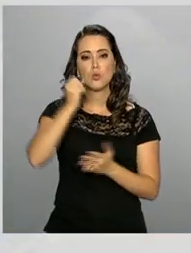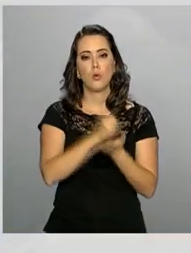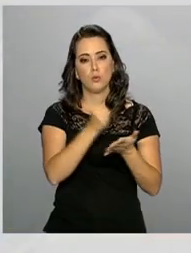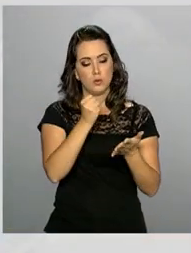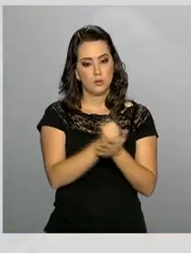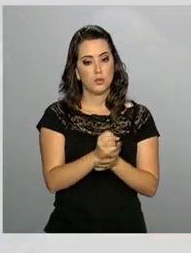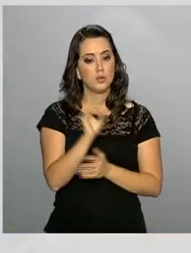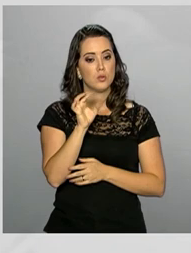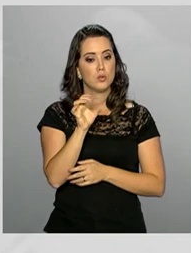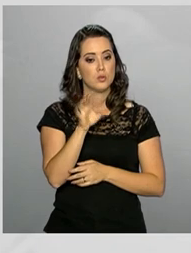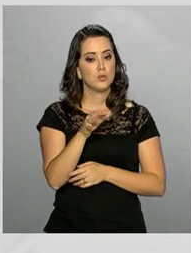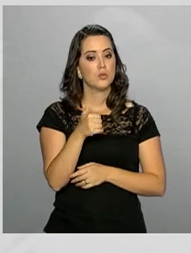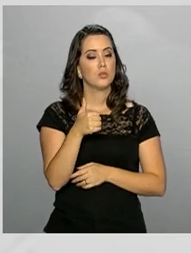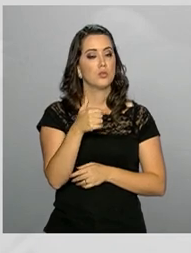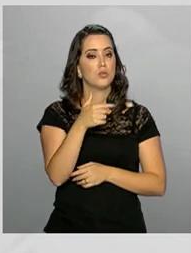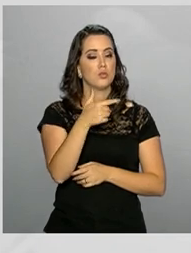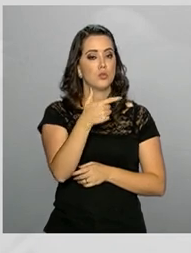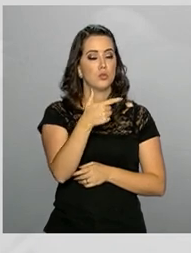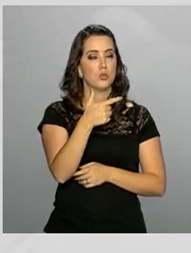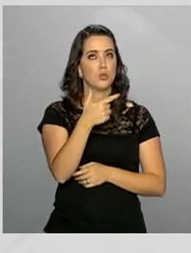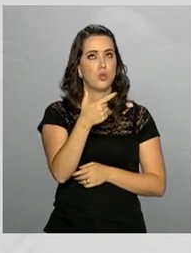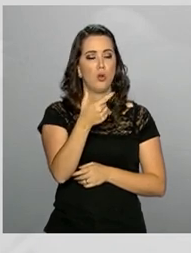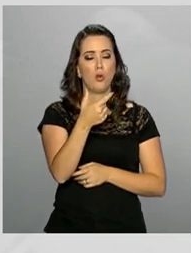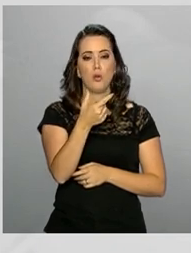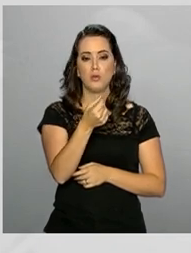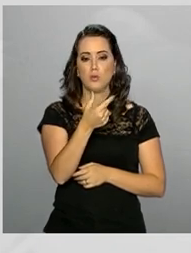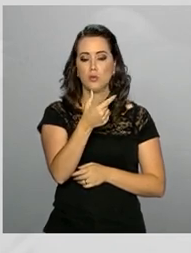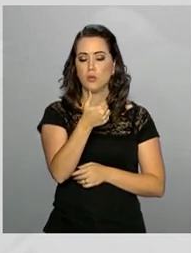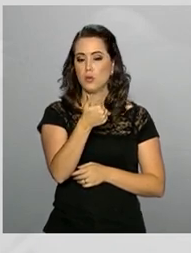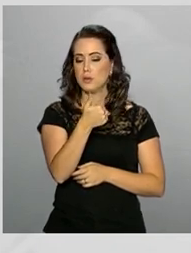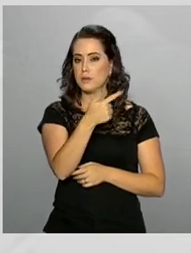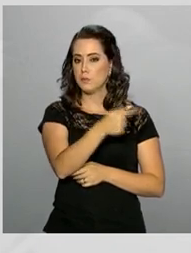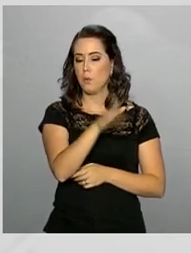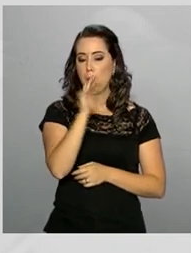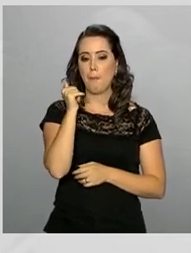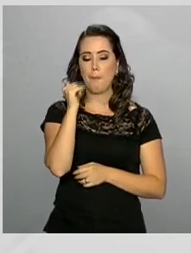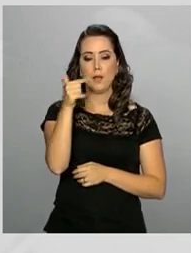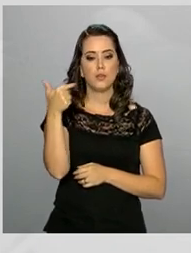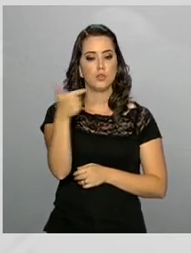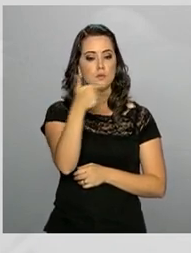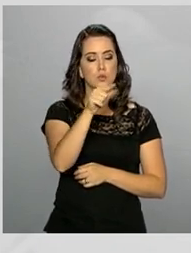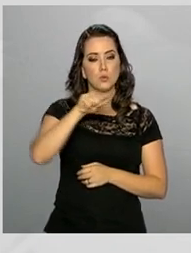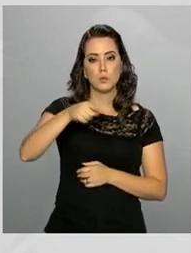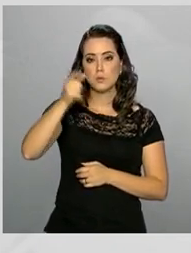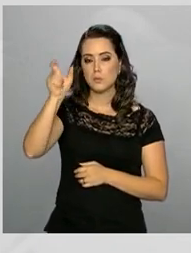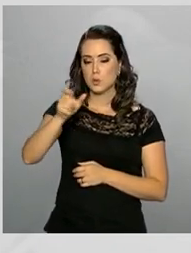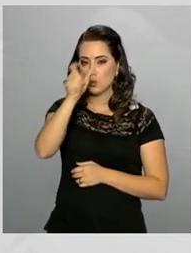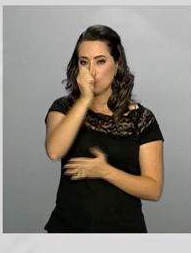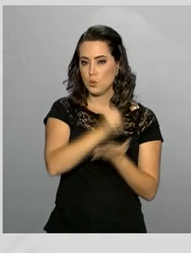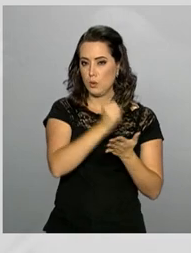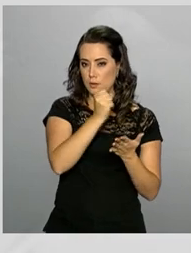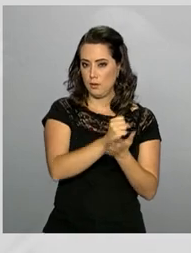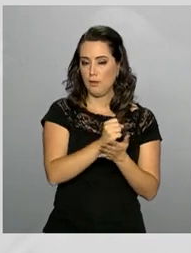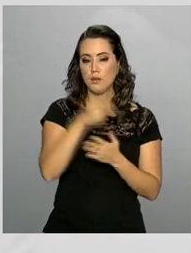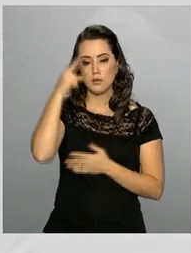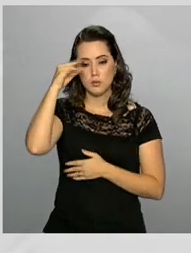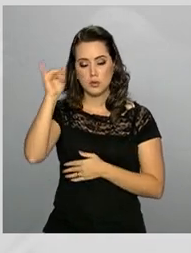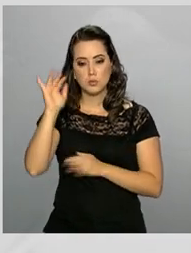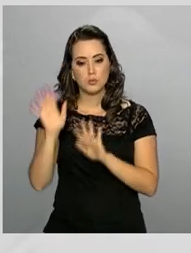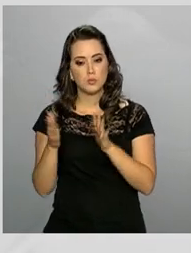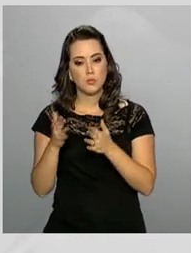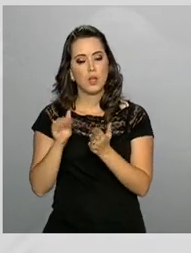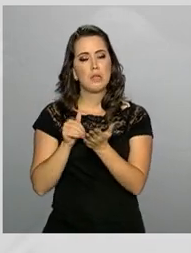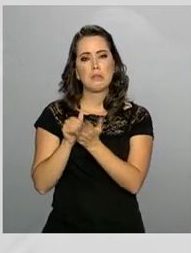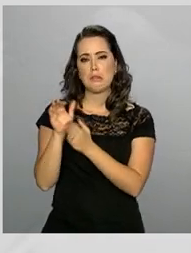em 2017, foram mais de 22 mil admissões de haitianos, contra pouco mais de 13